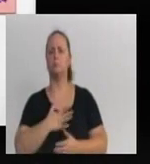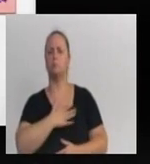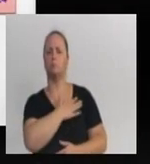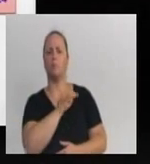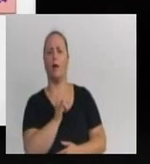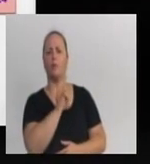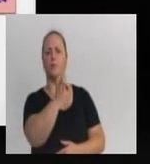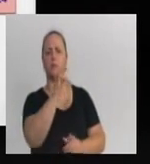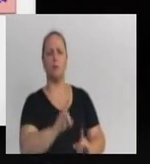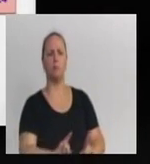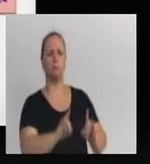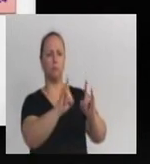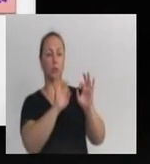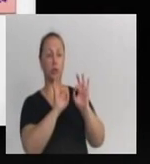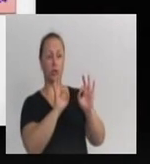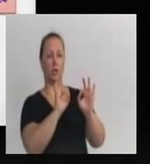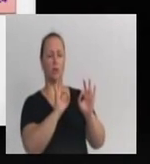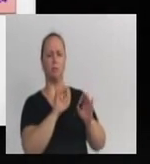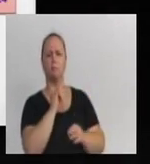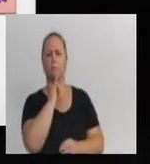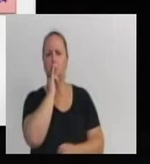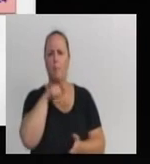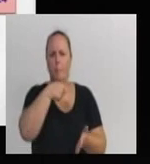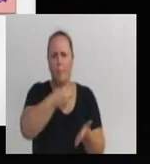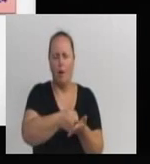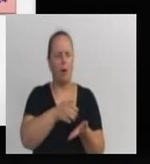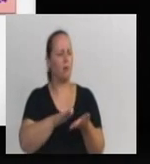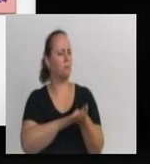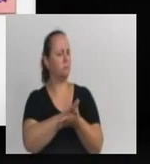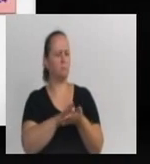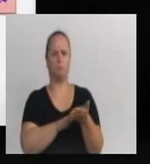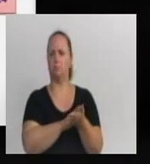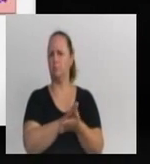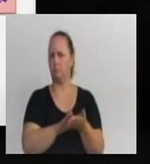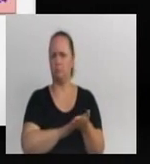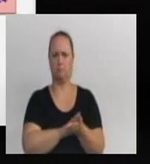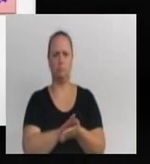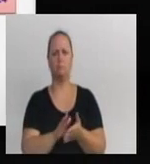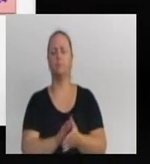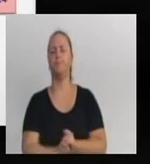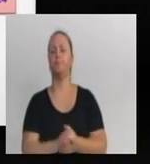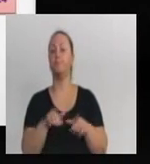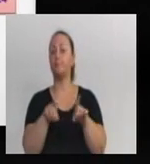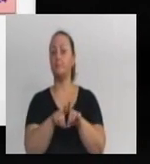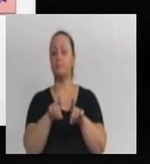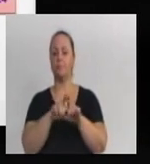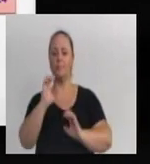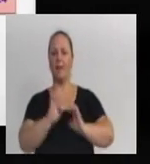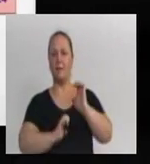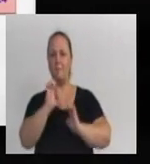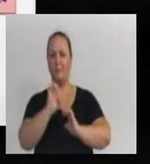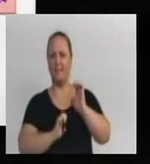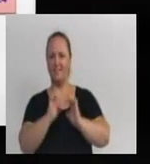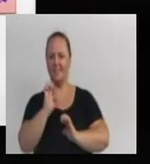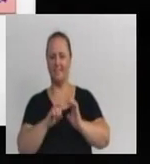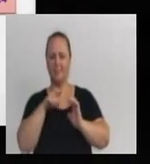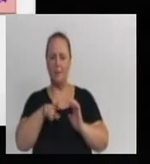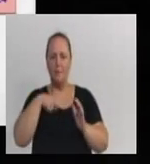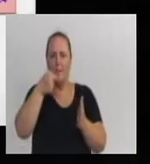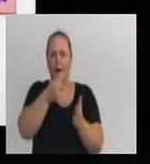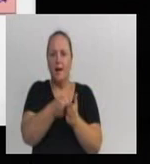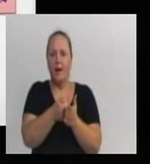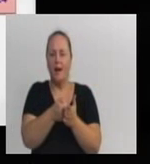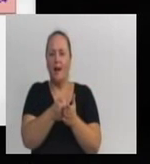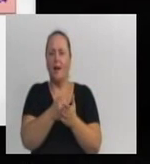de Blumenau. Também isentam, senhoras e senhores, esses empresários do pagamento do ISS, que é imposto de